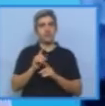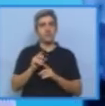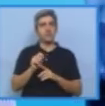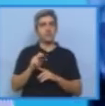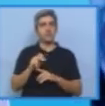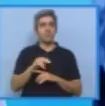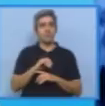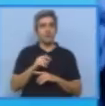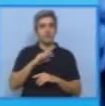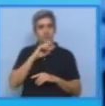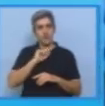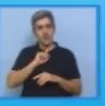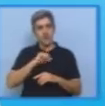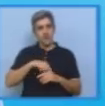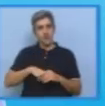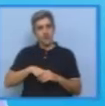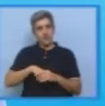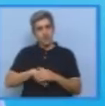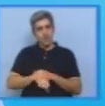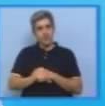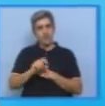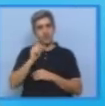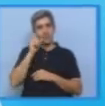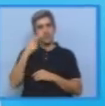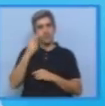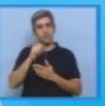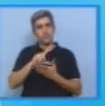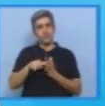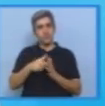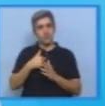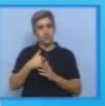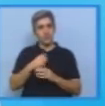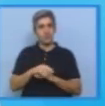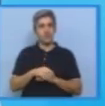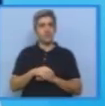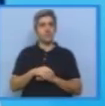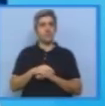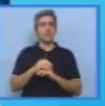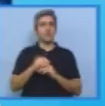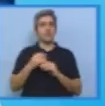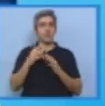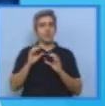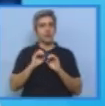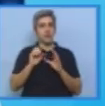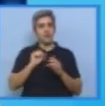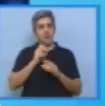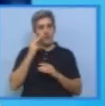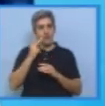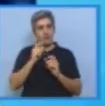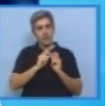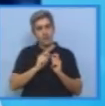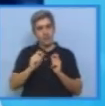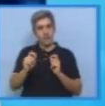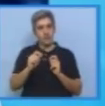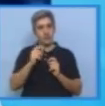acreditar que desde o ventre da minha mãe que o Senhor já tinha um projeto para mim. Mas claramente na minha vida a história